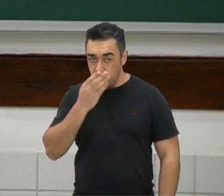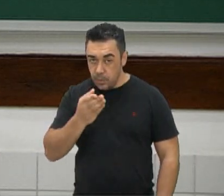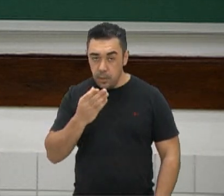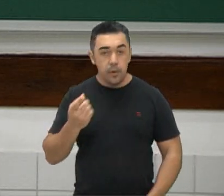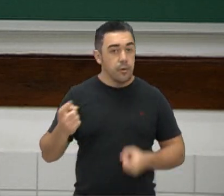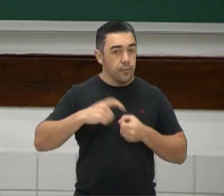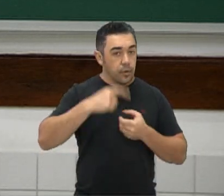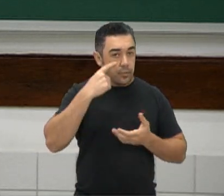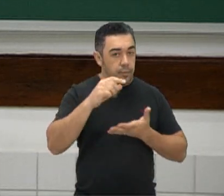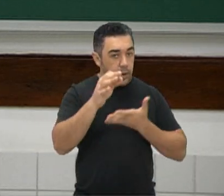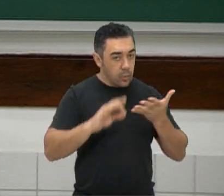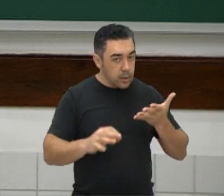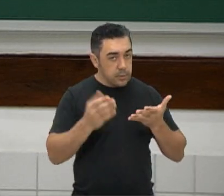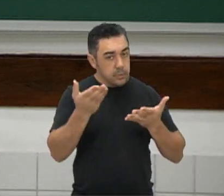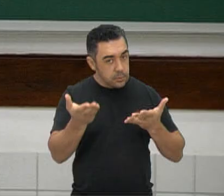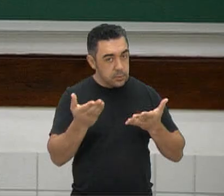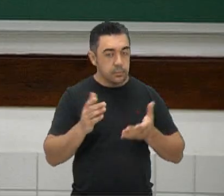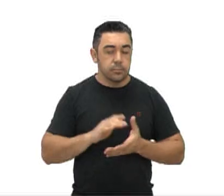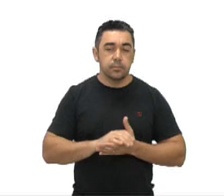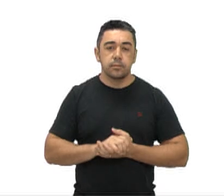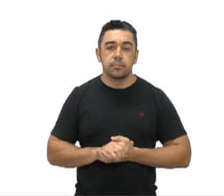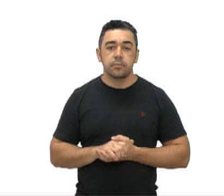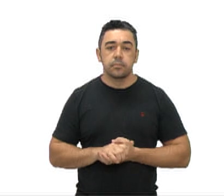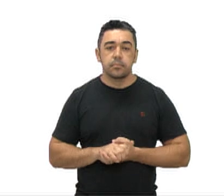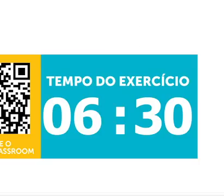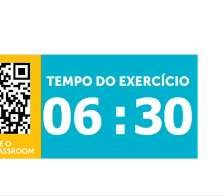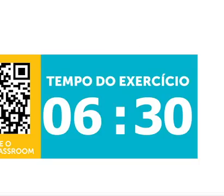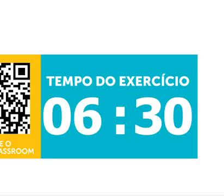já voltamos com a possibilidade de texto.